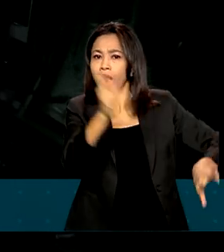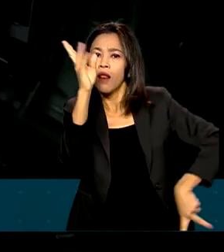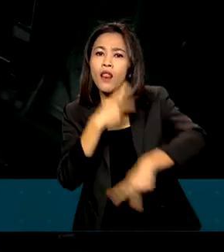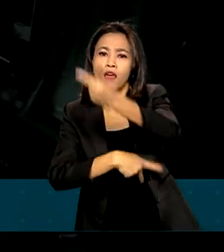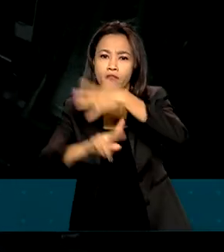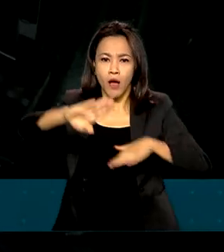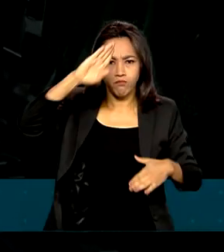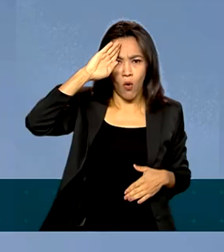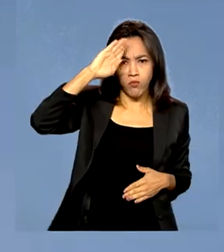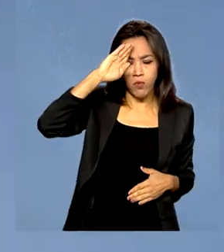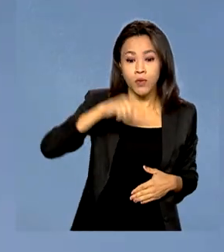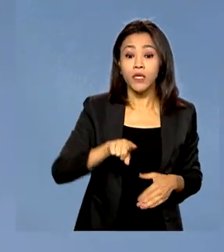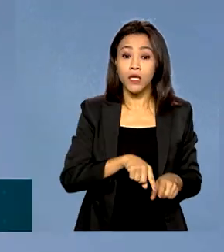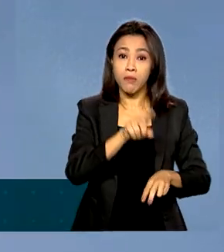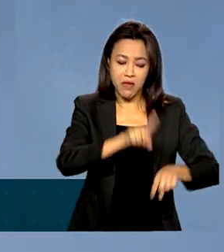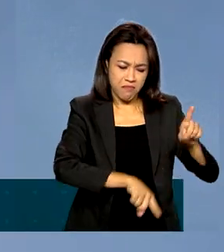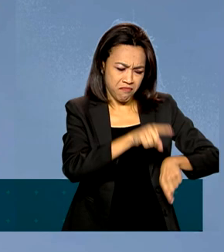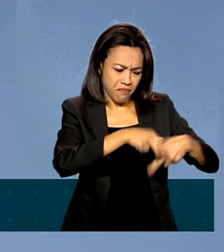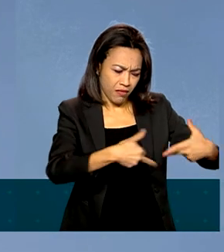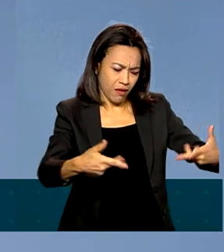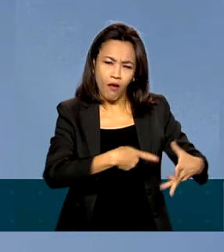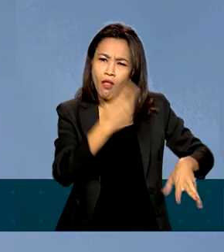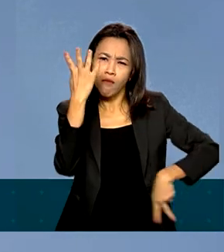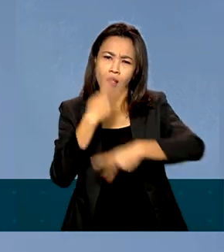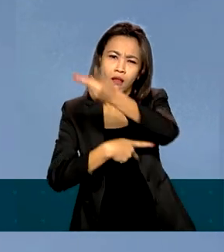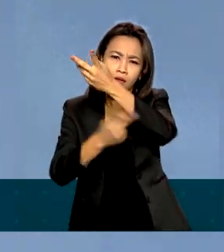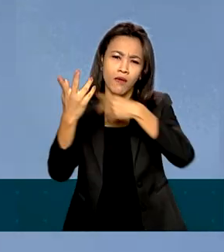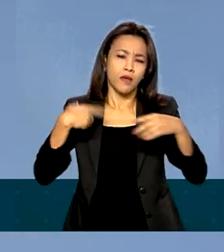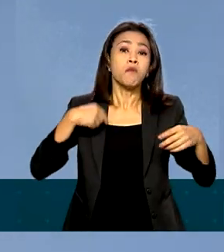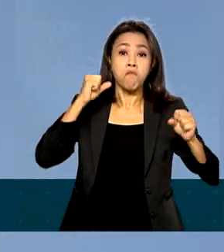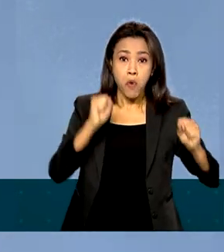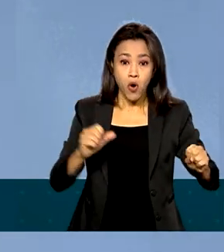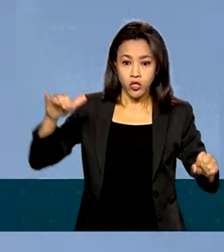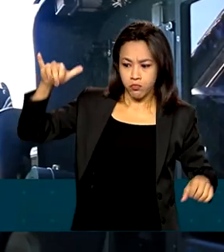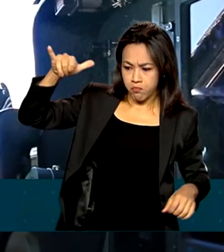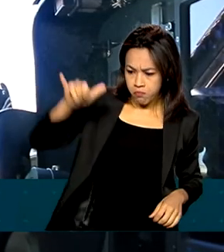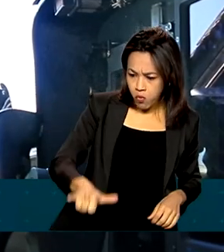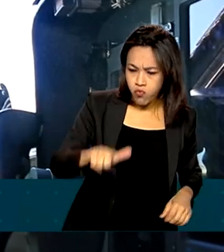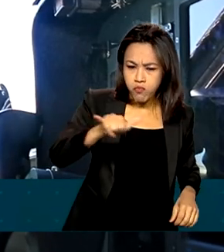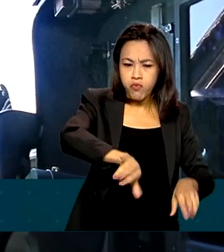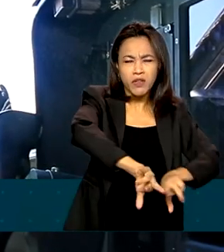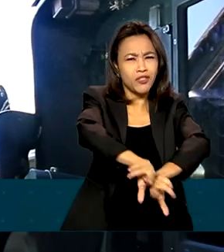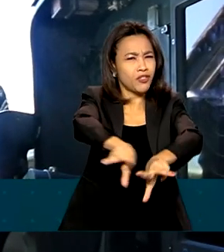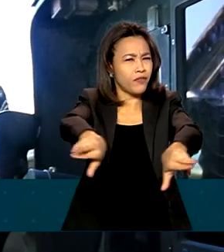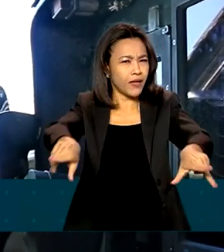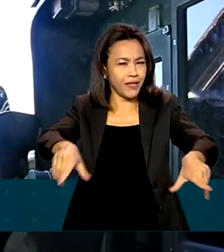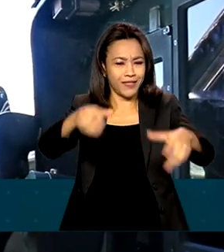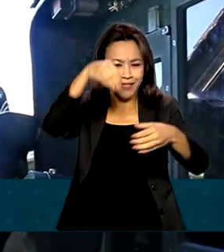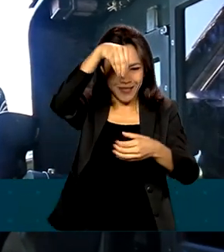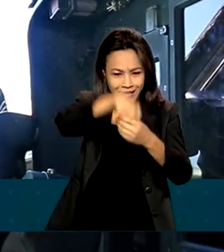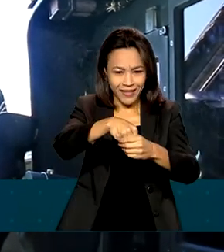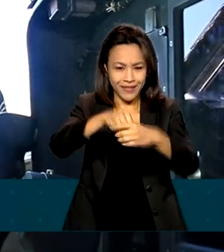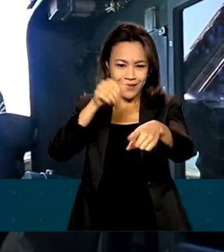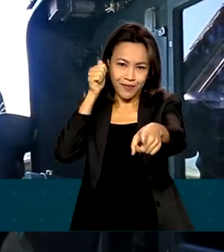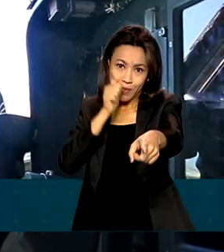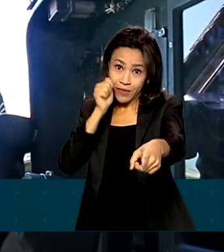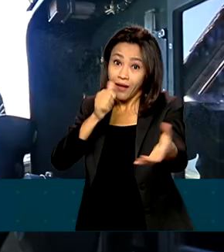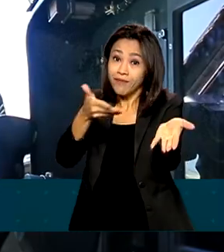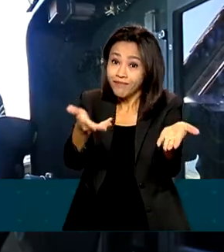tropas e cargas. É capaz de aterrissar em diferentes pistas. Na cabine, uma